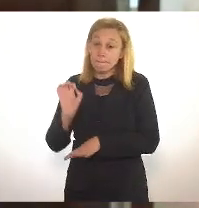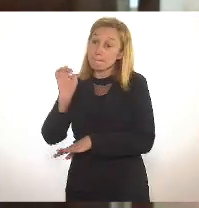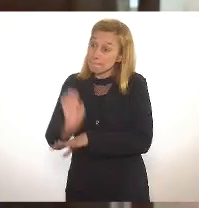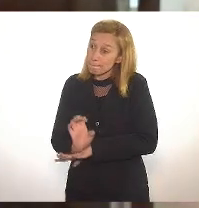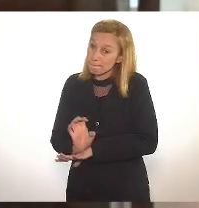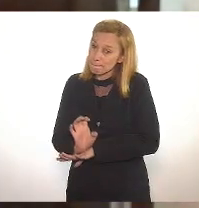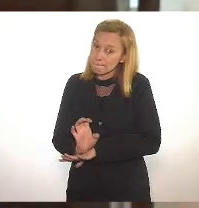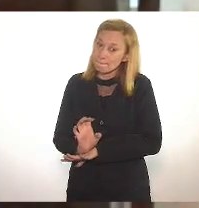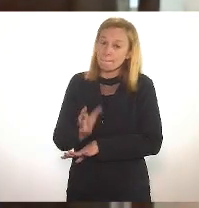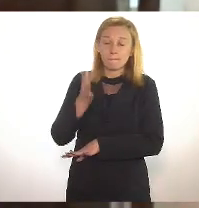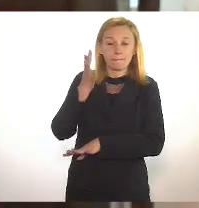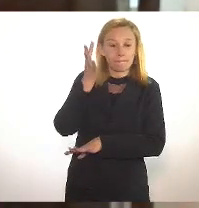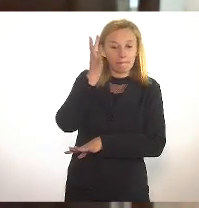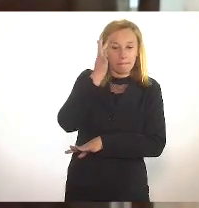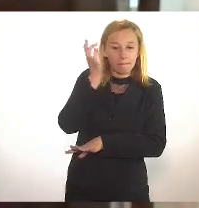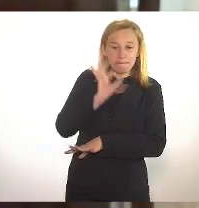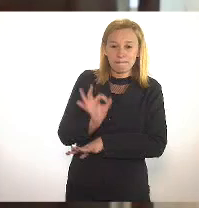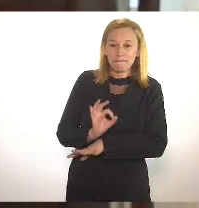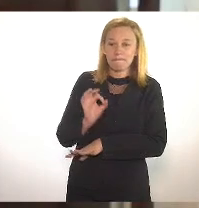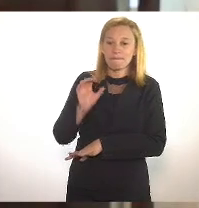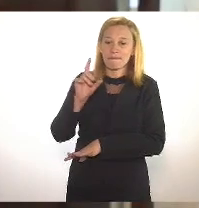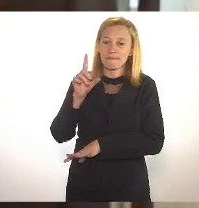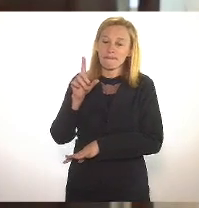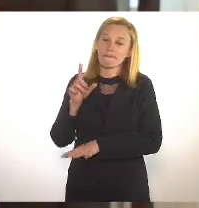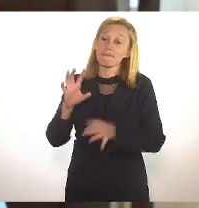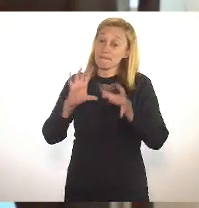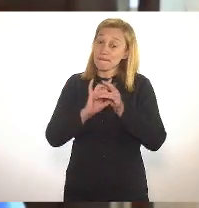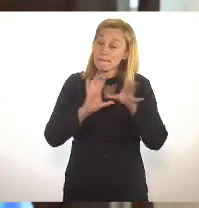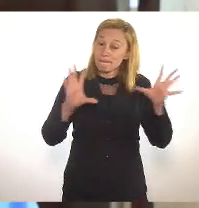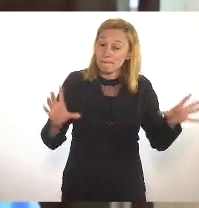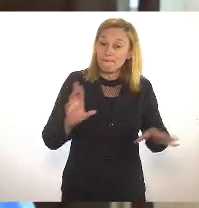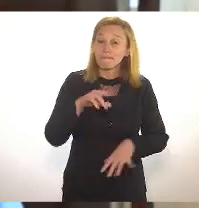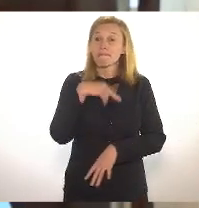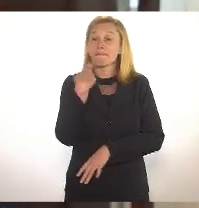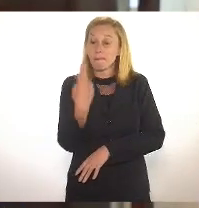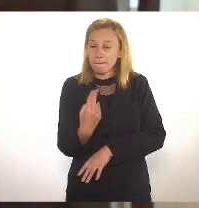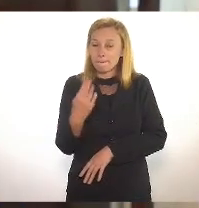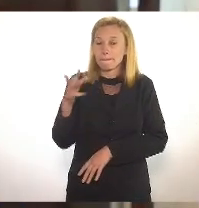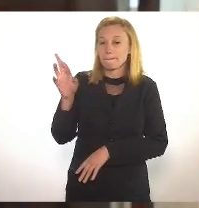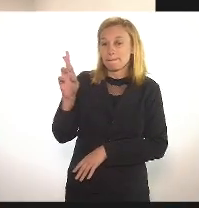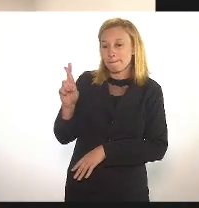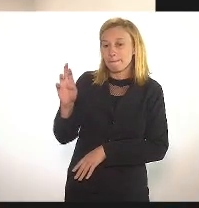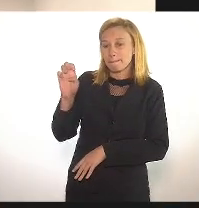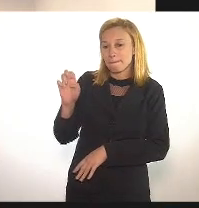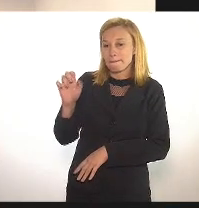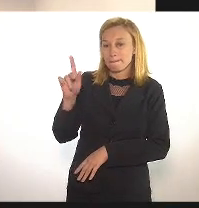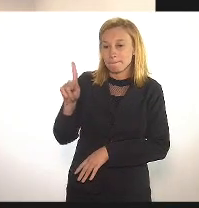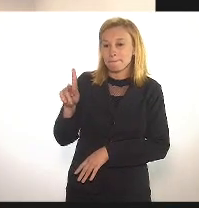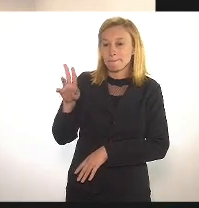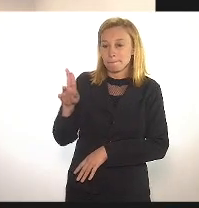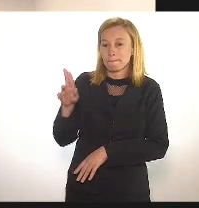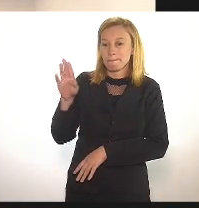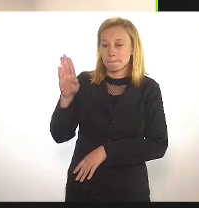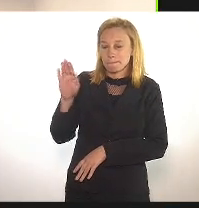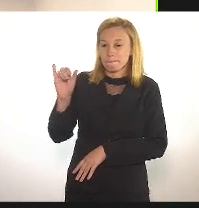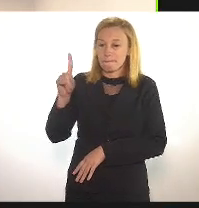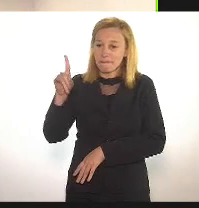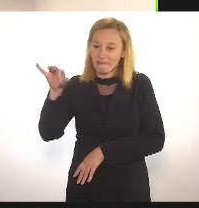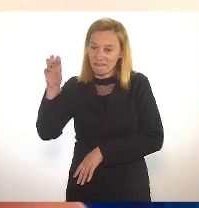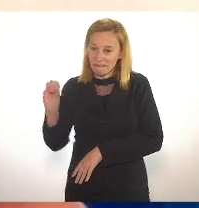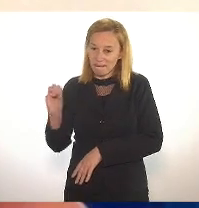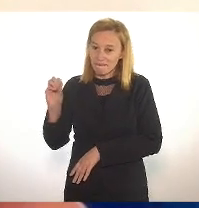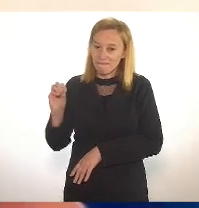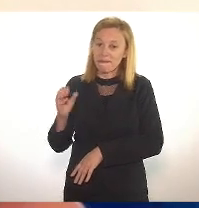Não sei nem se é republicano ou democrata, porque eu não sei qual a universidade que o senhor estudou. Foi democrata,